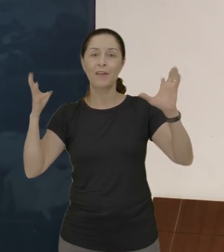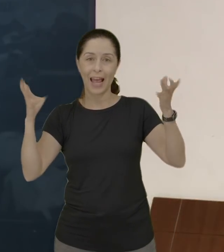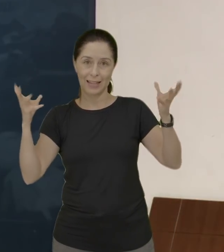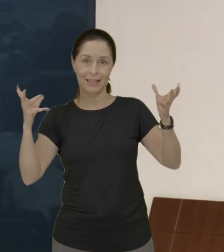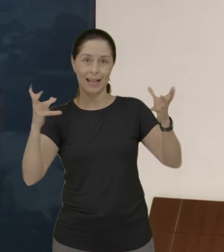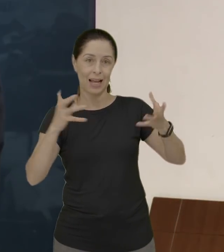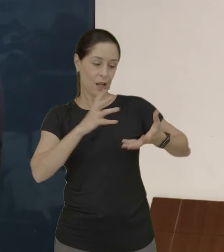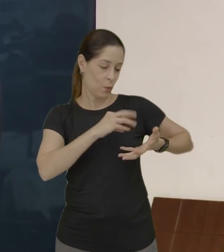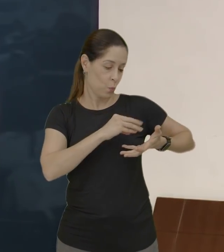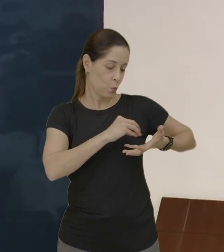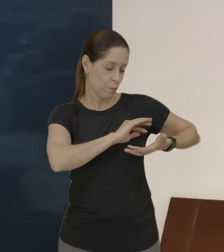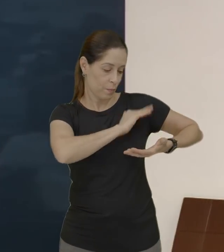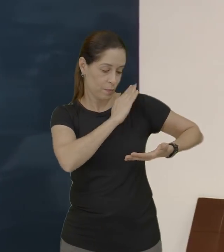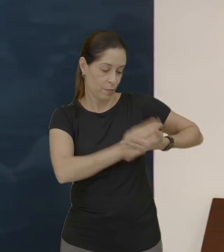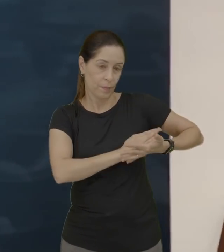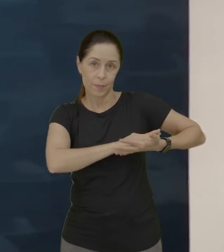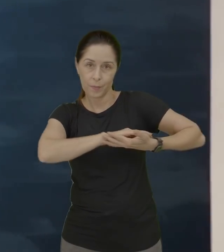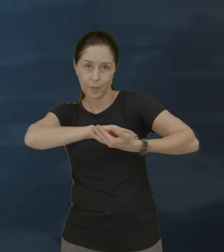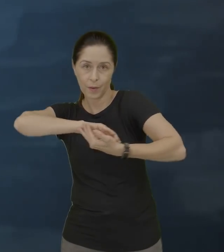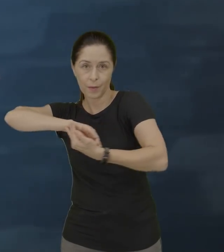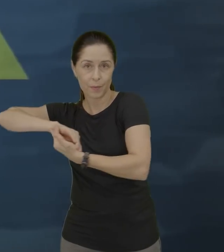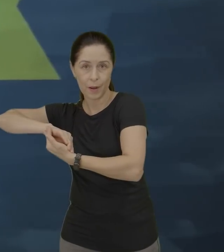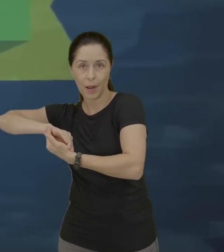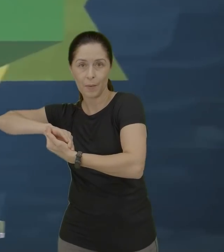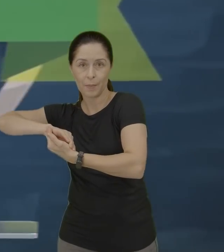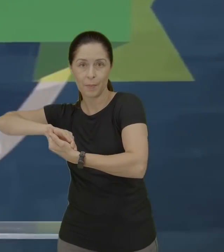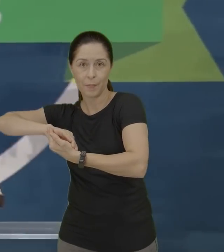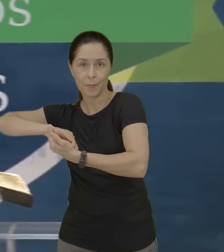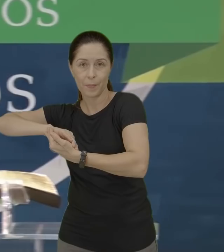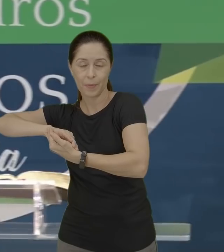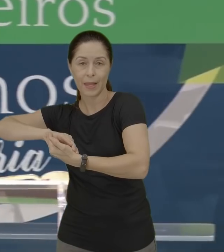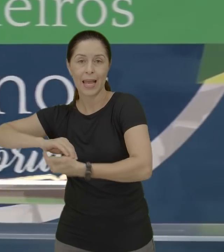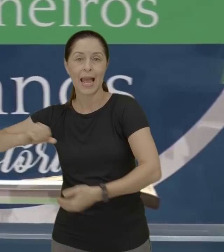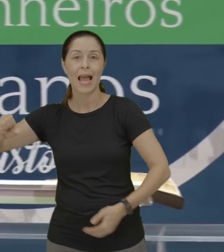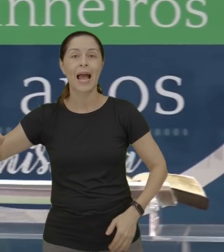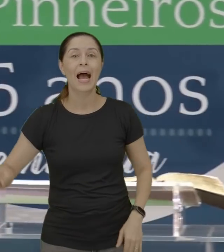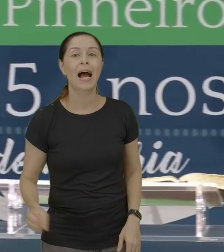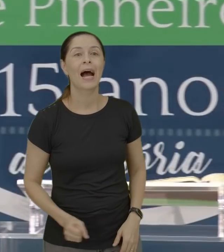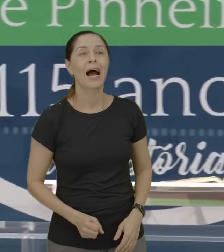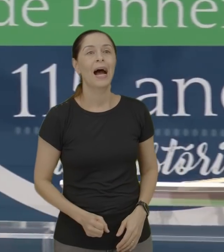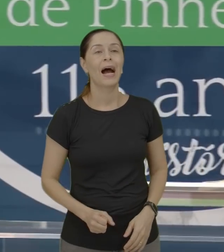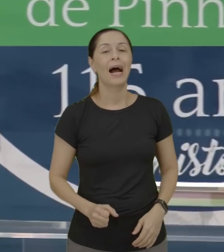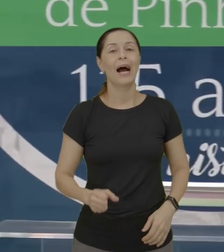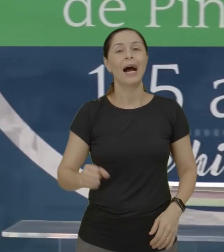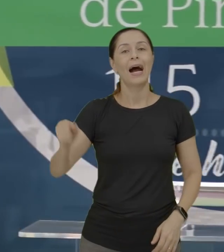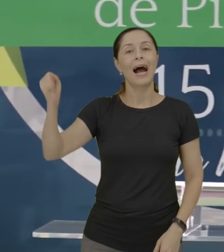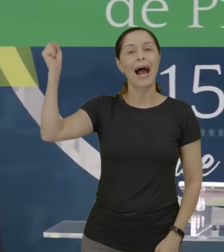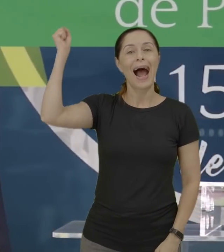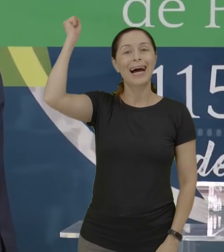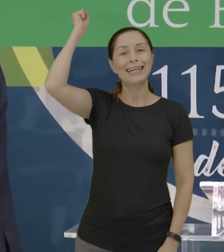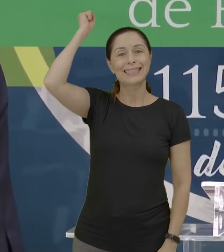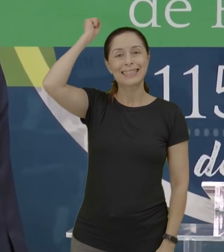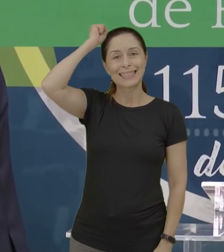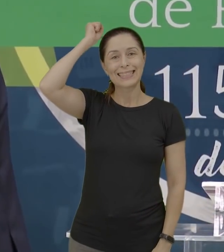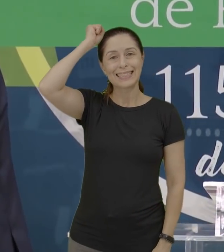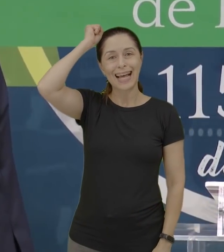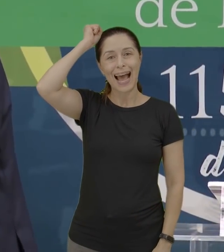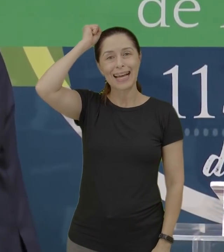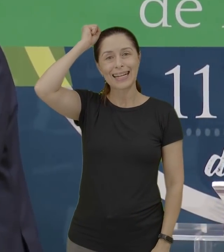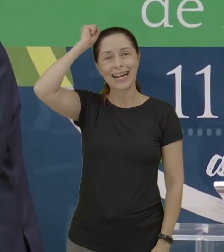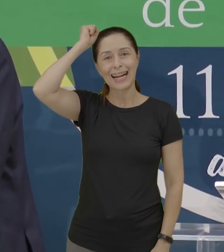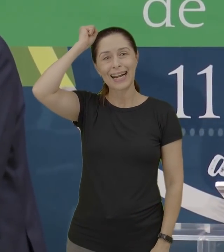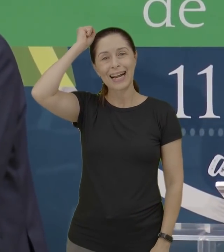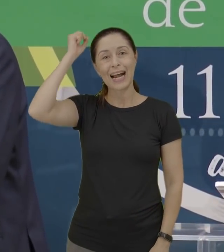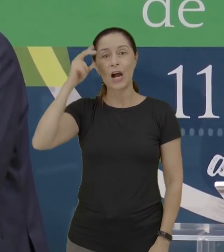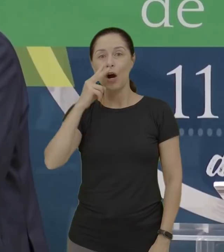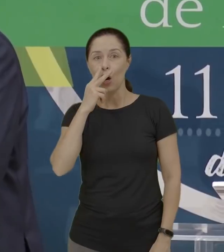do Isaac, a Sara flagra o Ismael caçoando, zombando, escarnecendo do